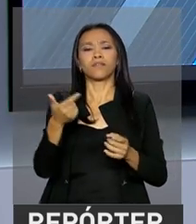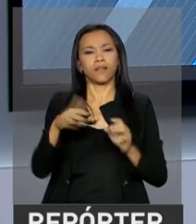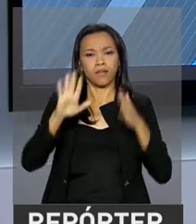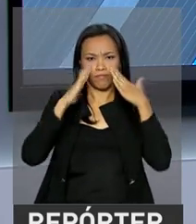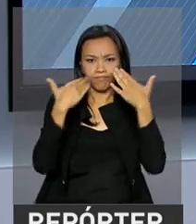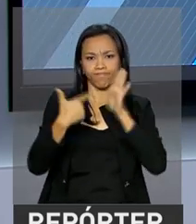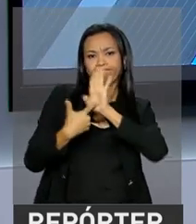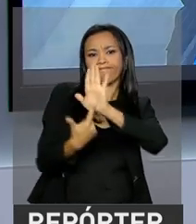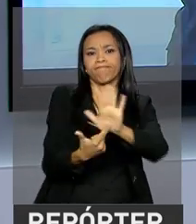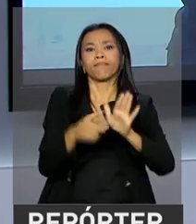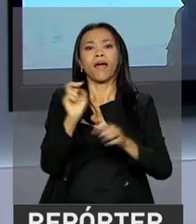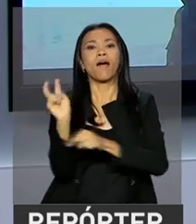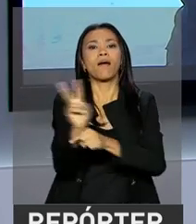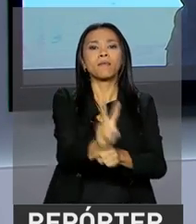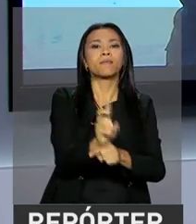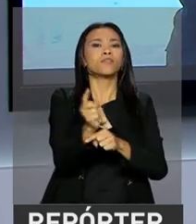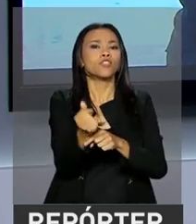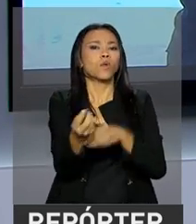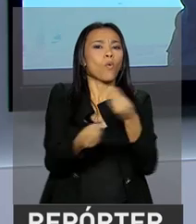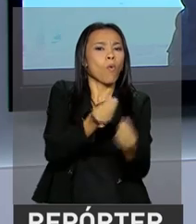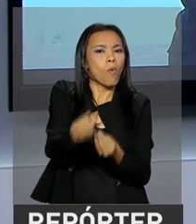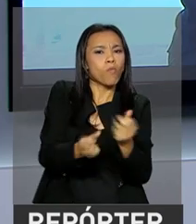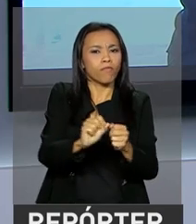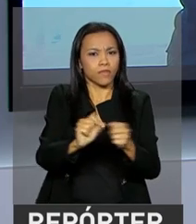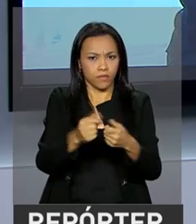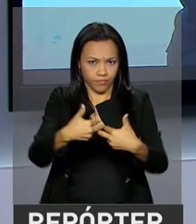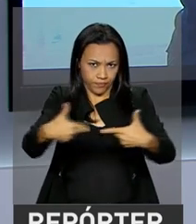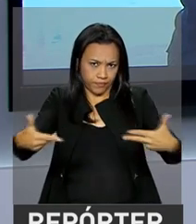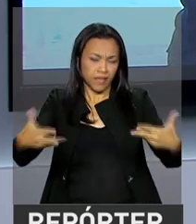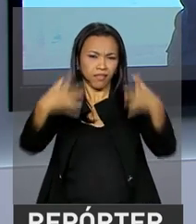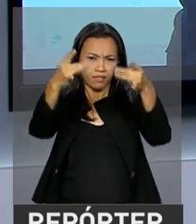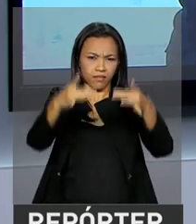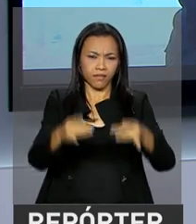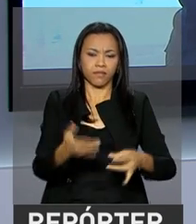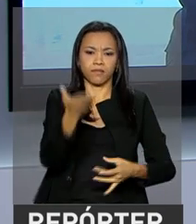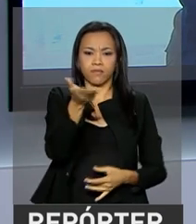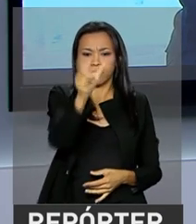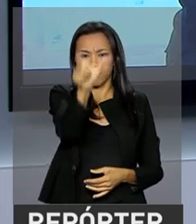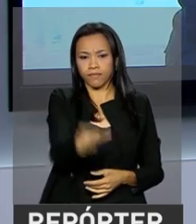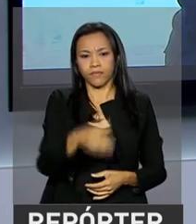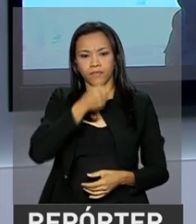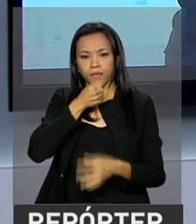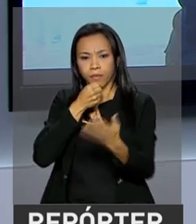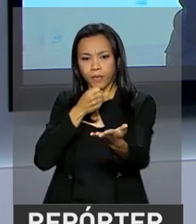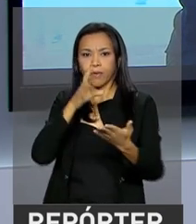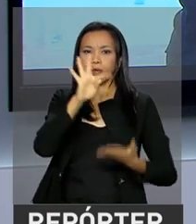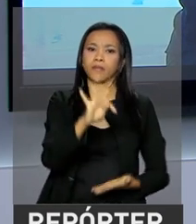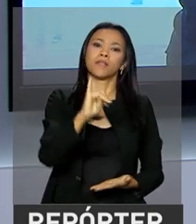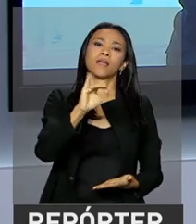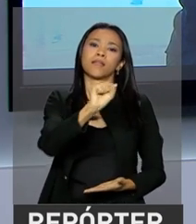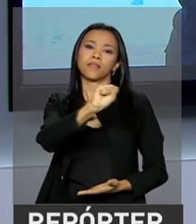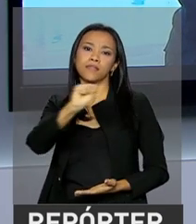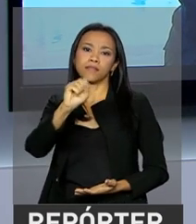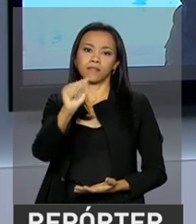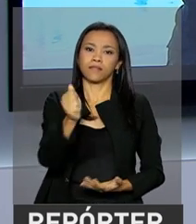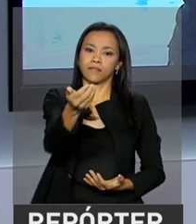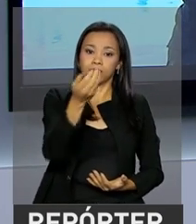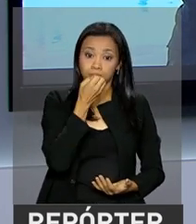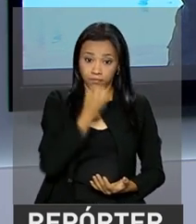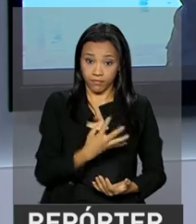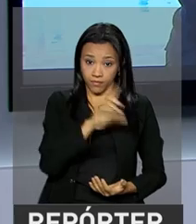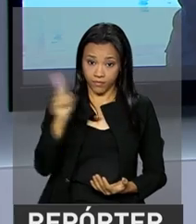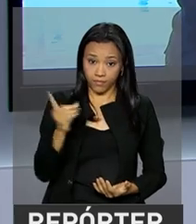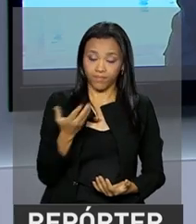repórter Taísa Dias Tem mais informações pra gente sobre esse assunto ao vivo Oi Taísa bom dia para você olá